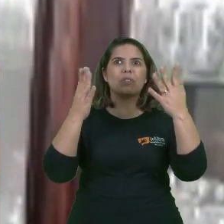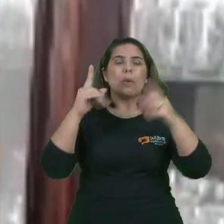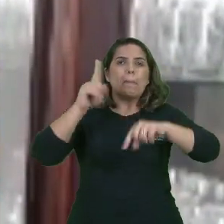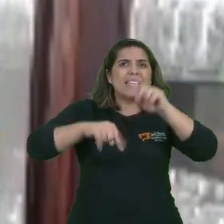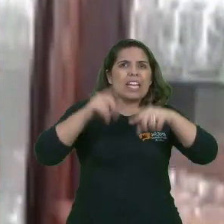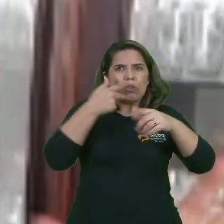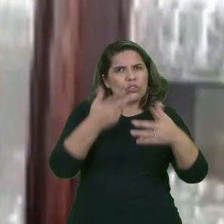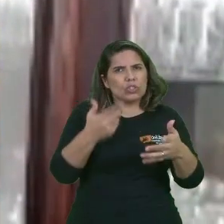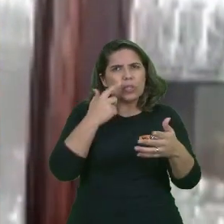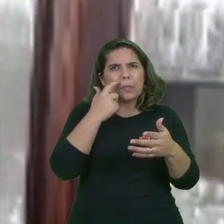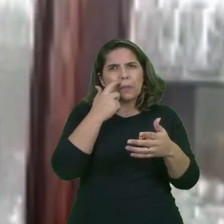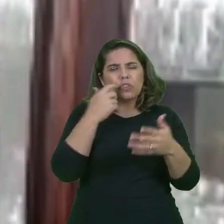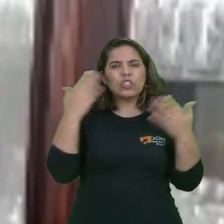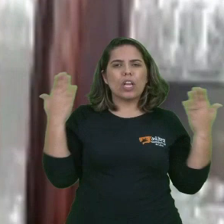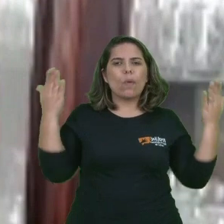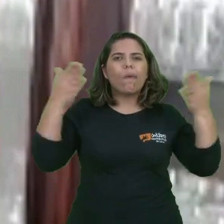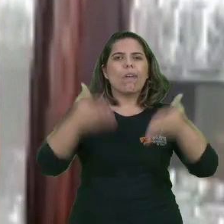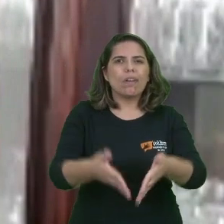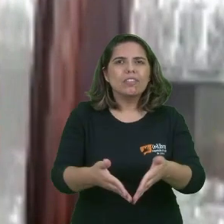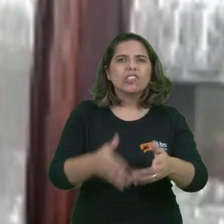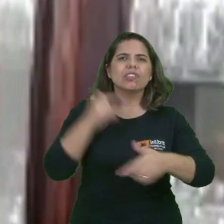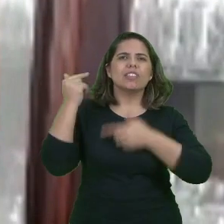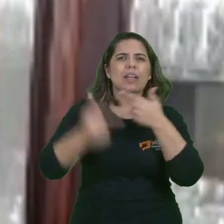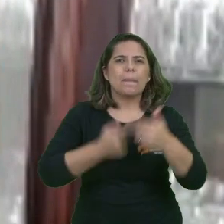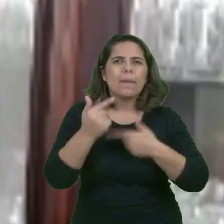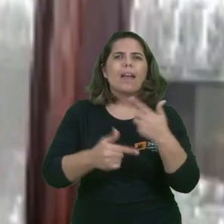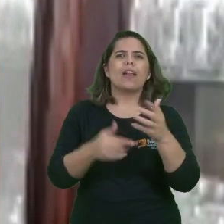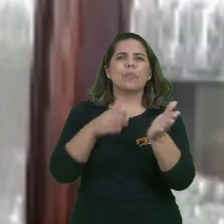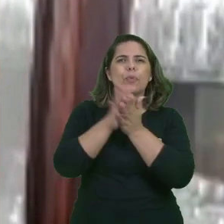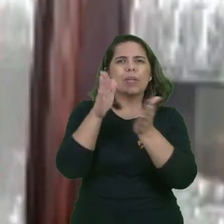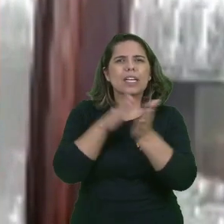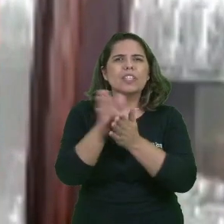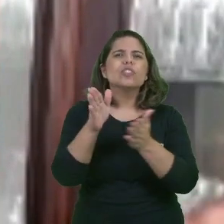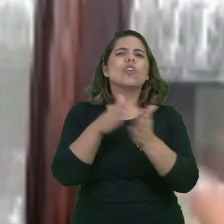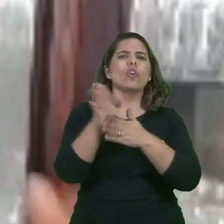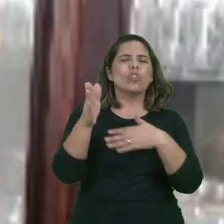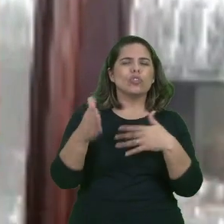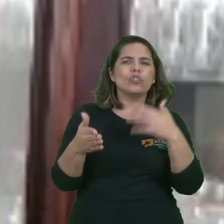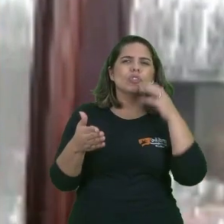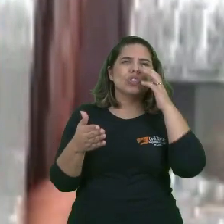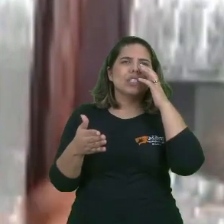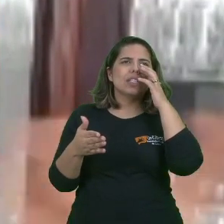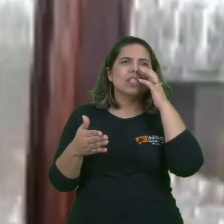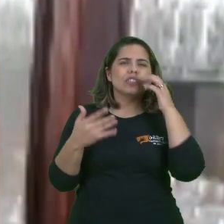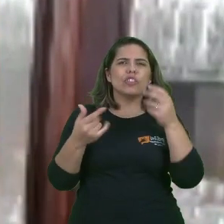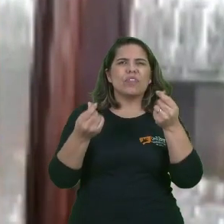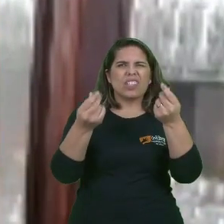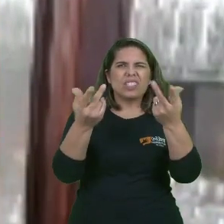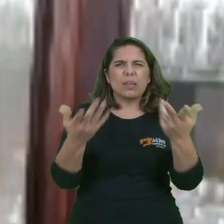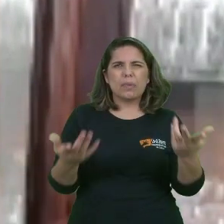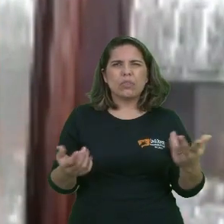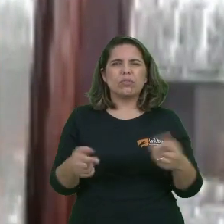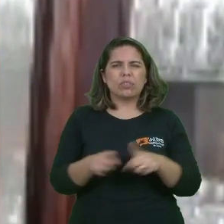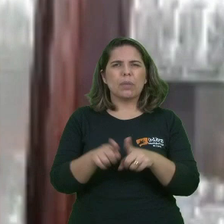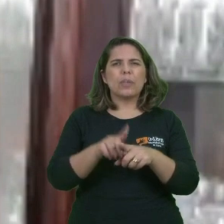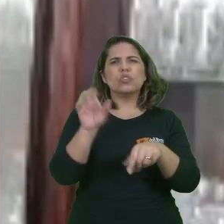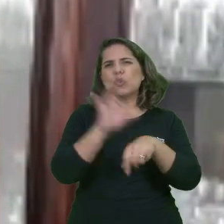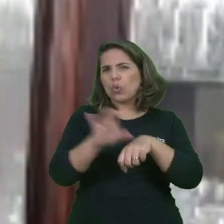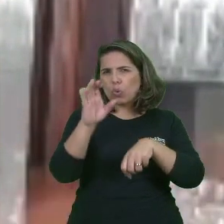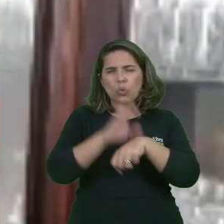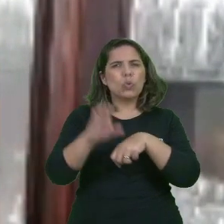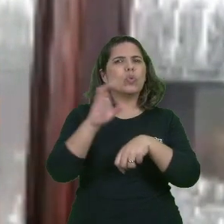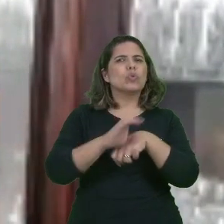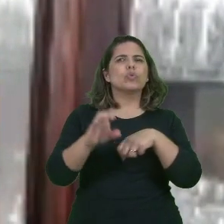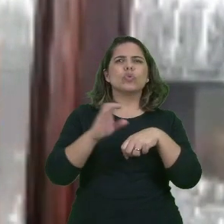material de alcance de trabalho de publicações de financiamento de cursos